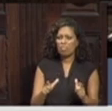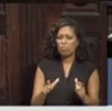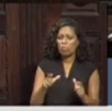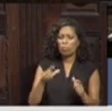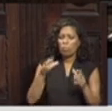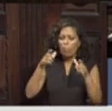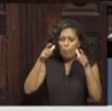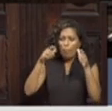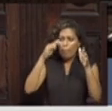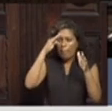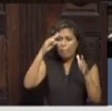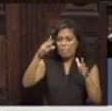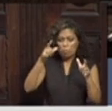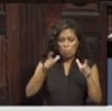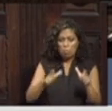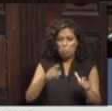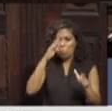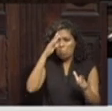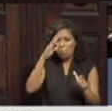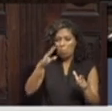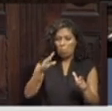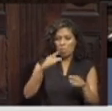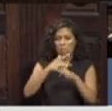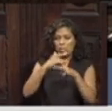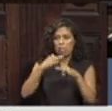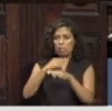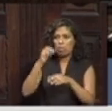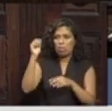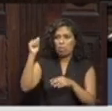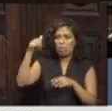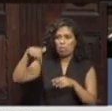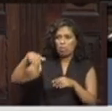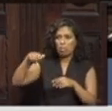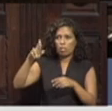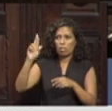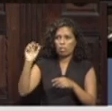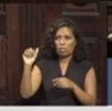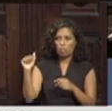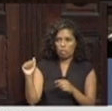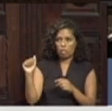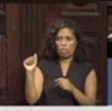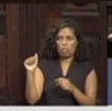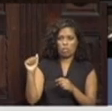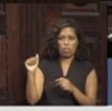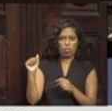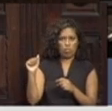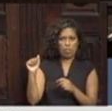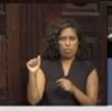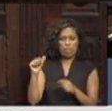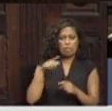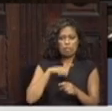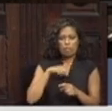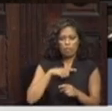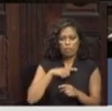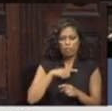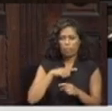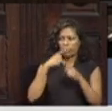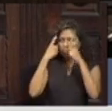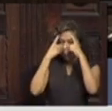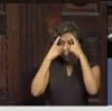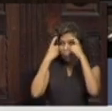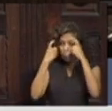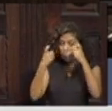está completamente afetada no município de Angra dos Reis. Mas além disso, essa situação por si só já seria